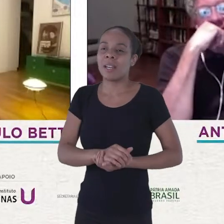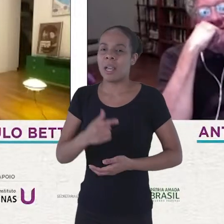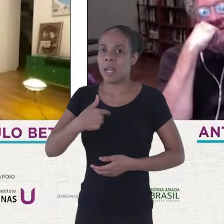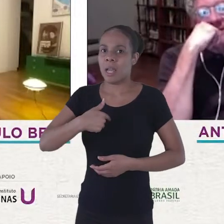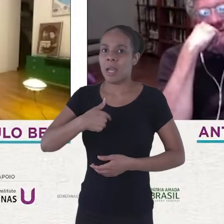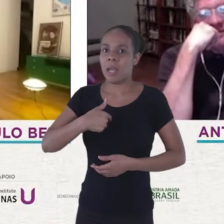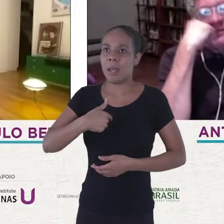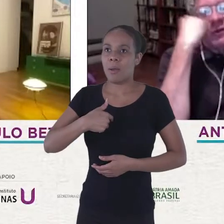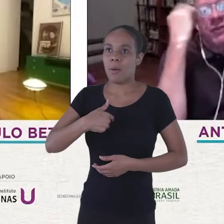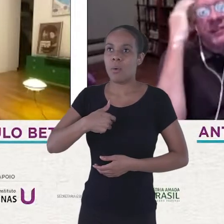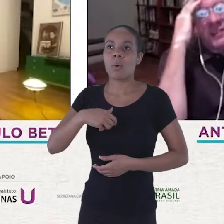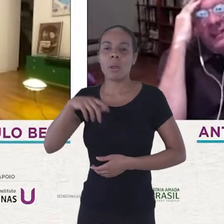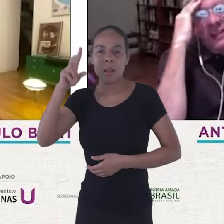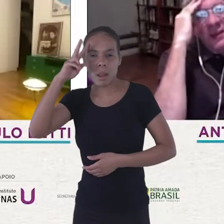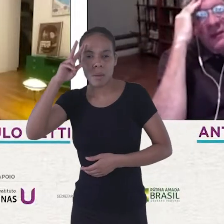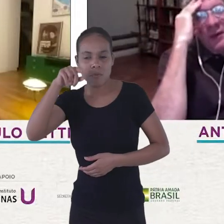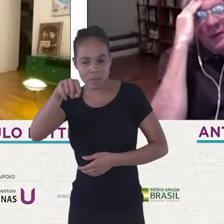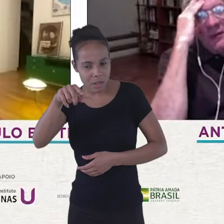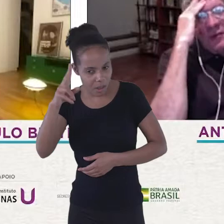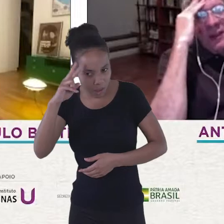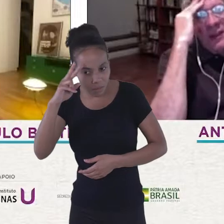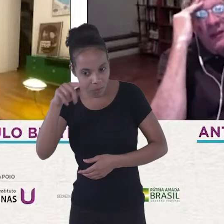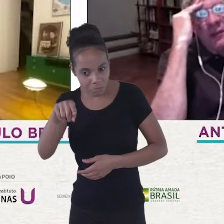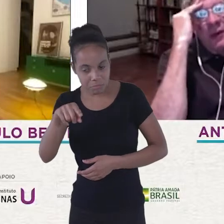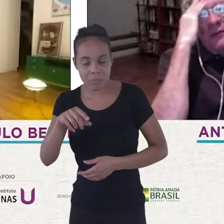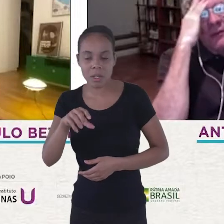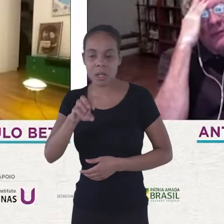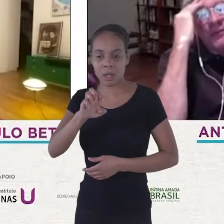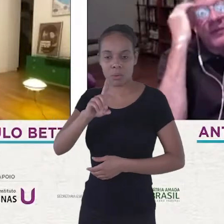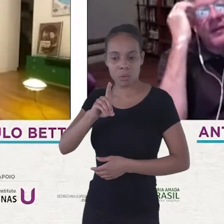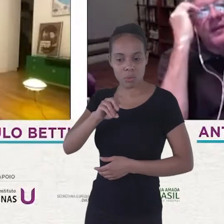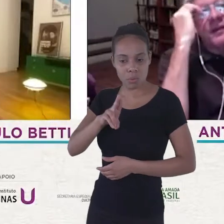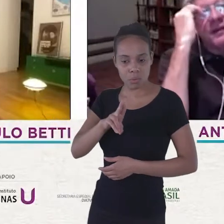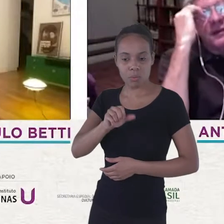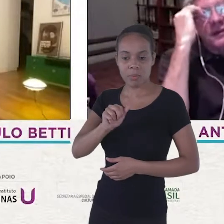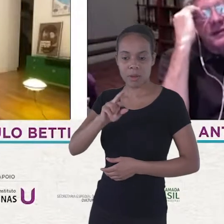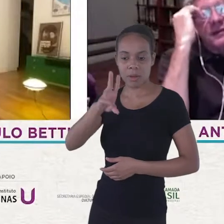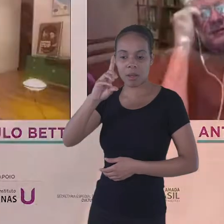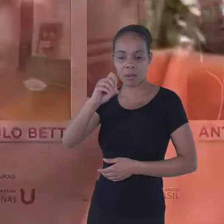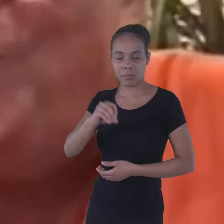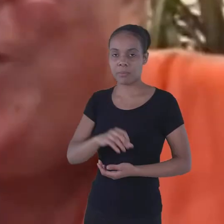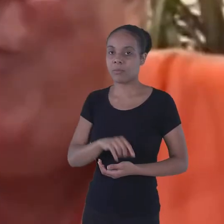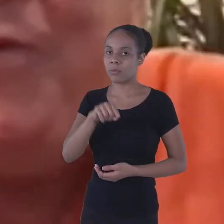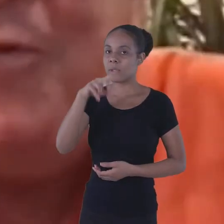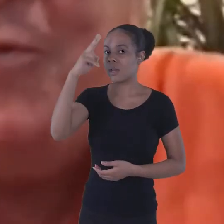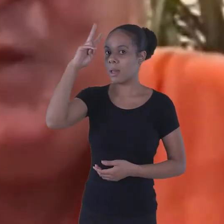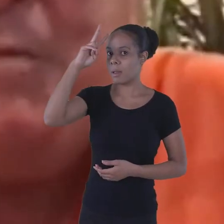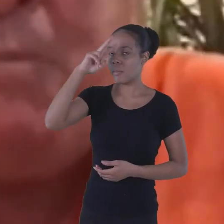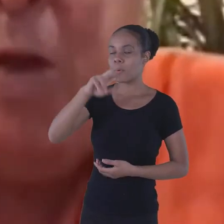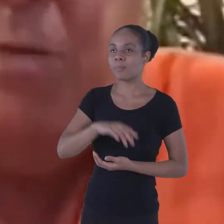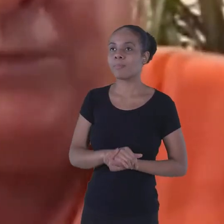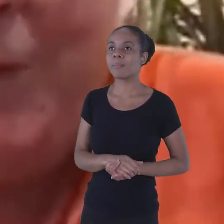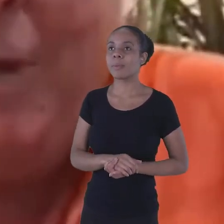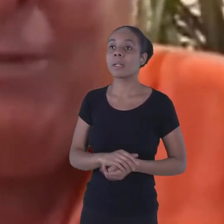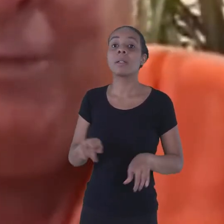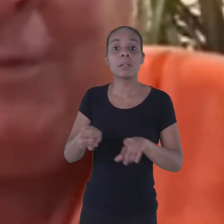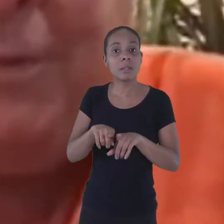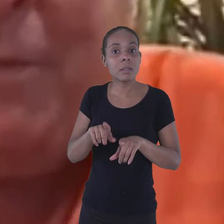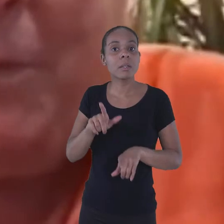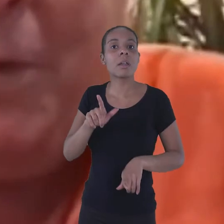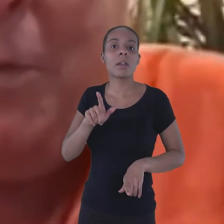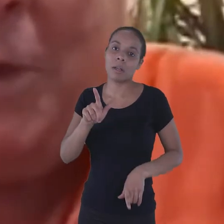nosso irmão. Nosso querido irmão. E o Galvão, ele, você